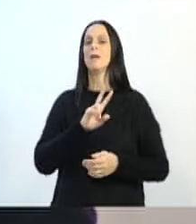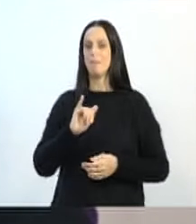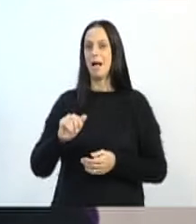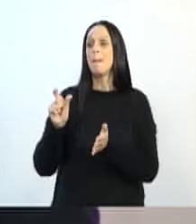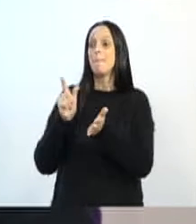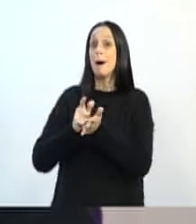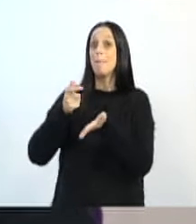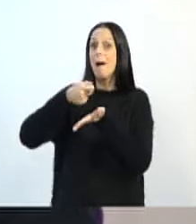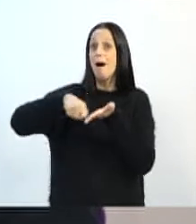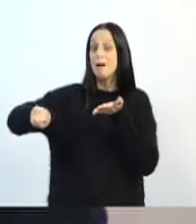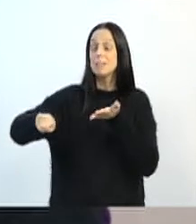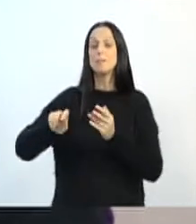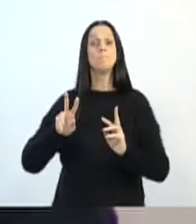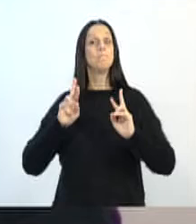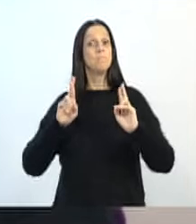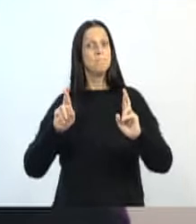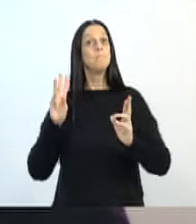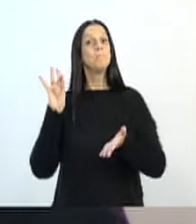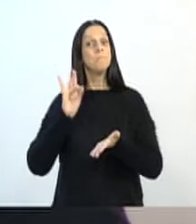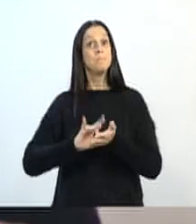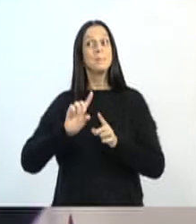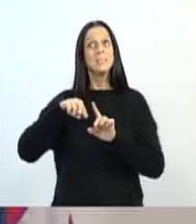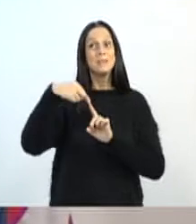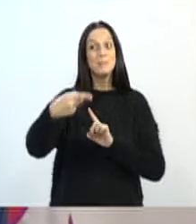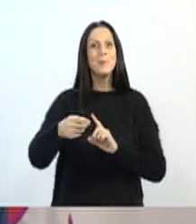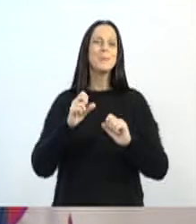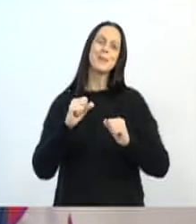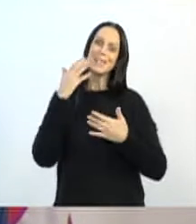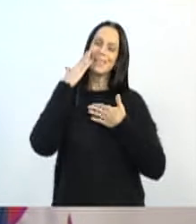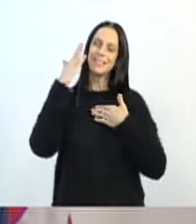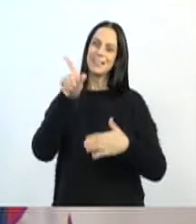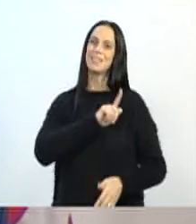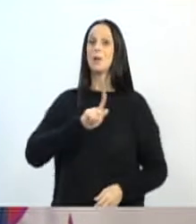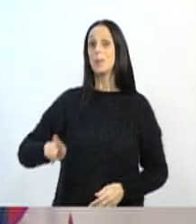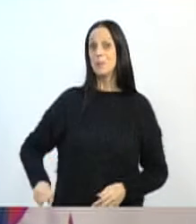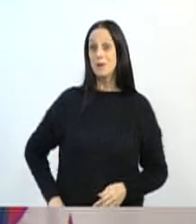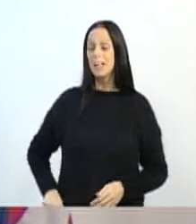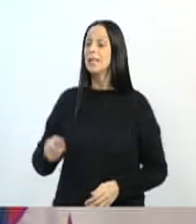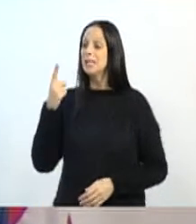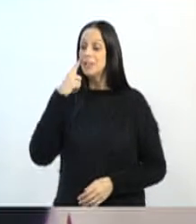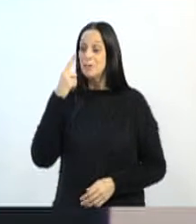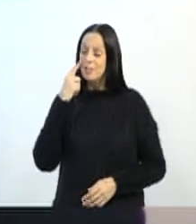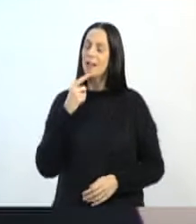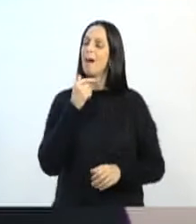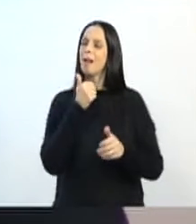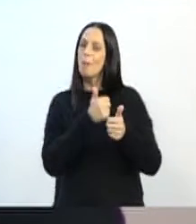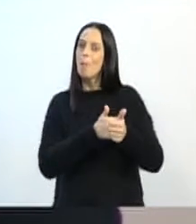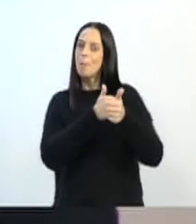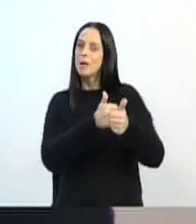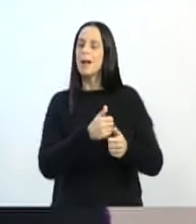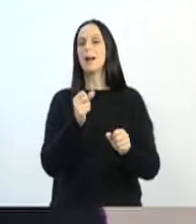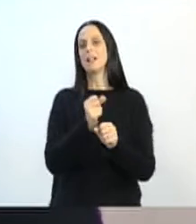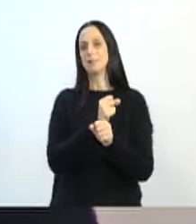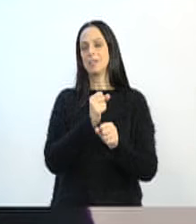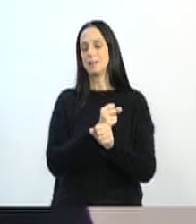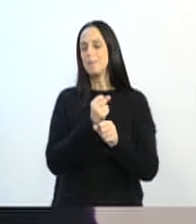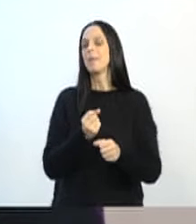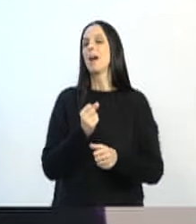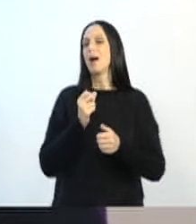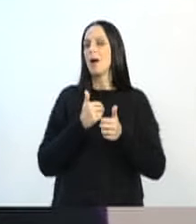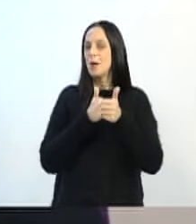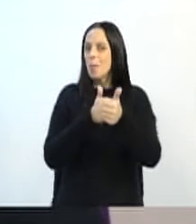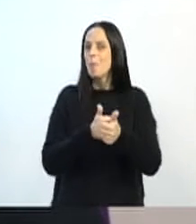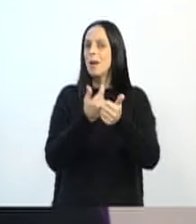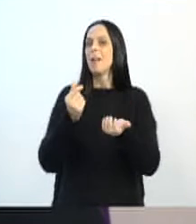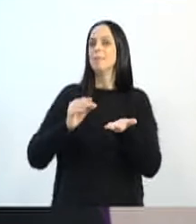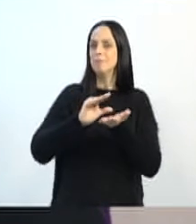Tomara que a gente possa realmente vir aqui na tribuna e agradecer e acompanhar esse repasse desses recursos e a hora